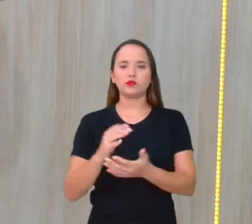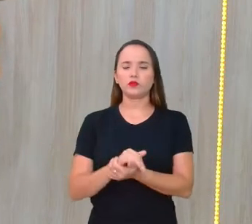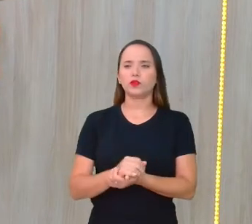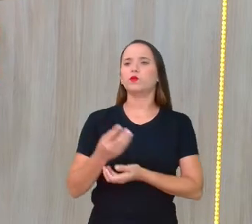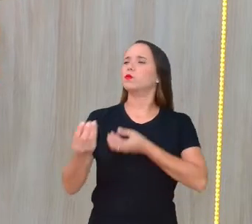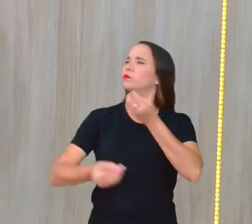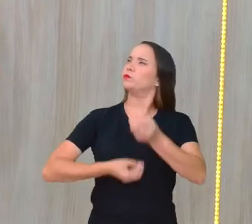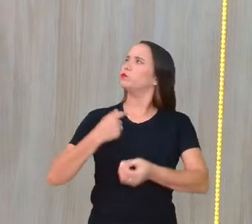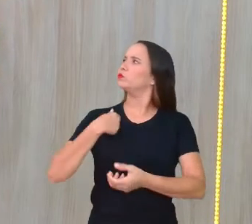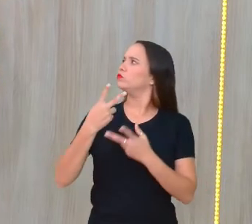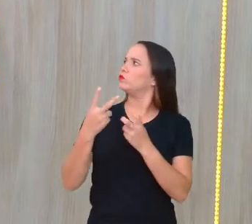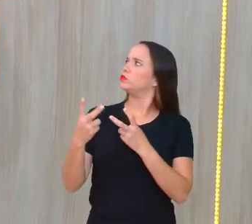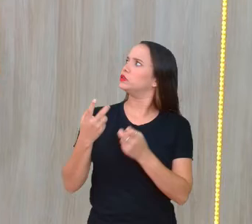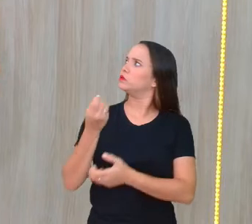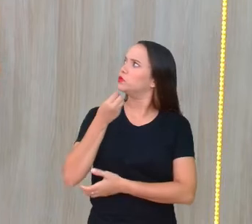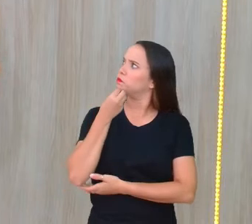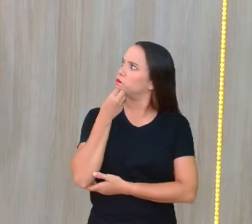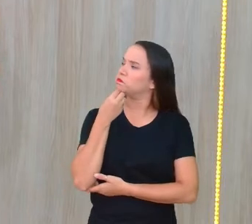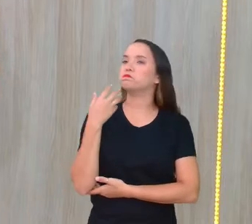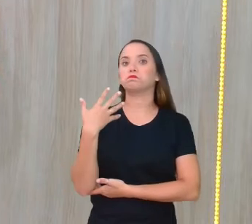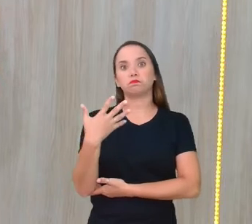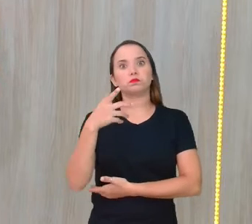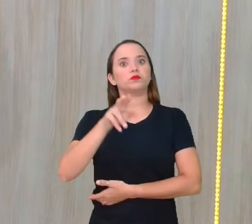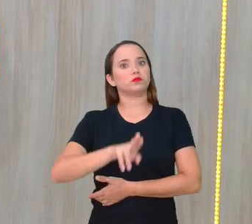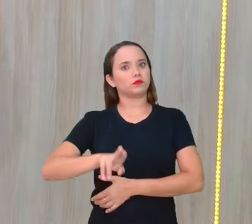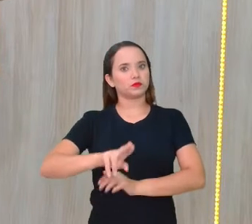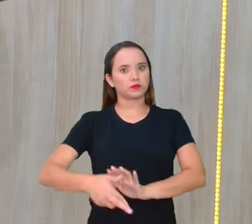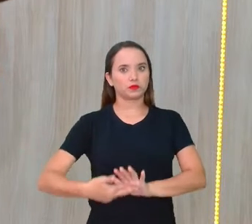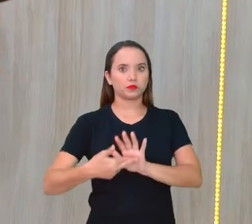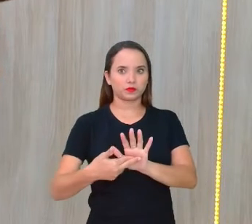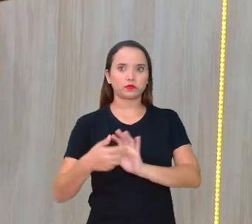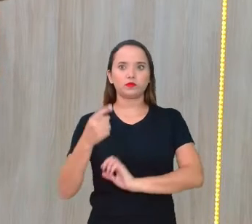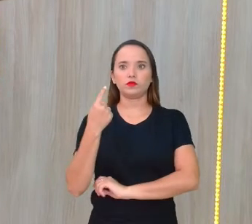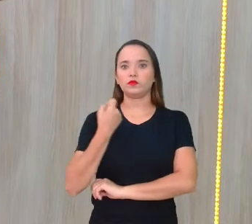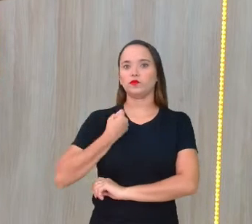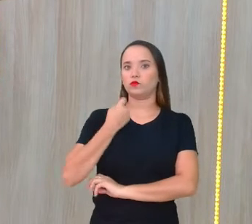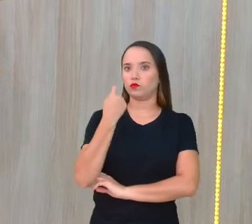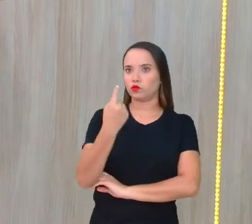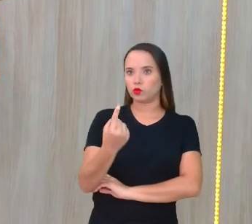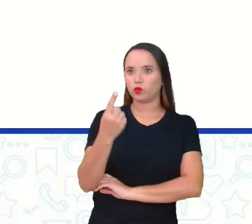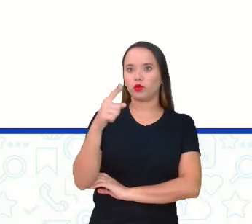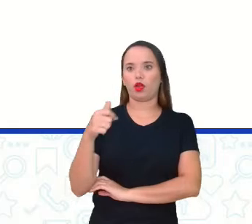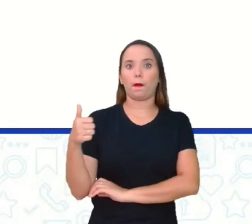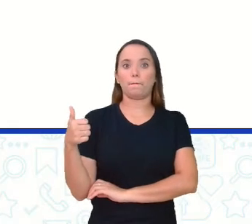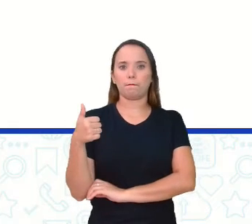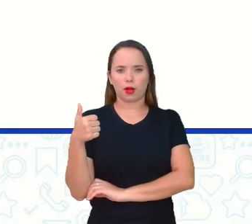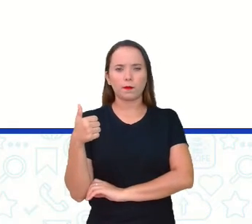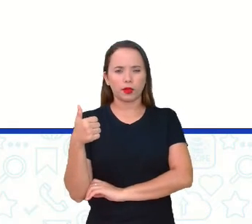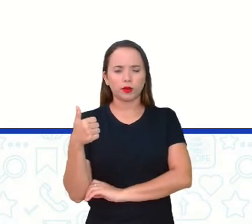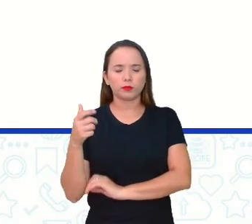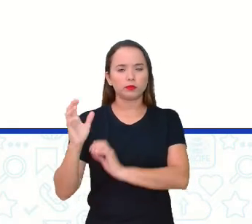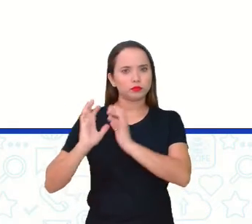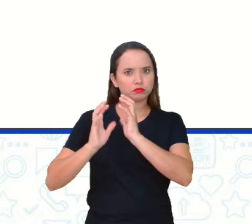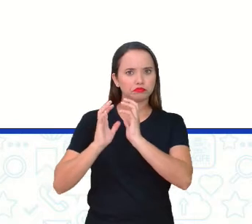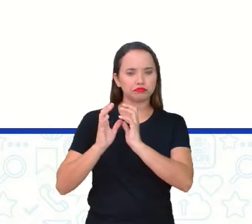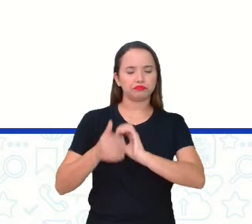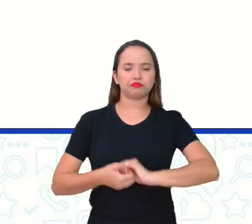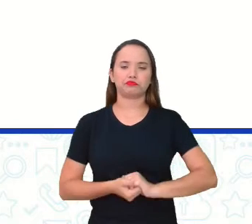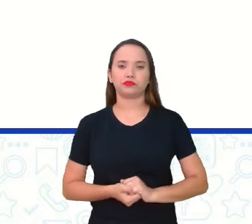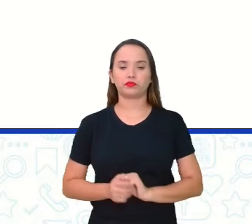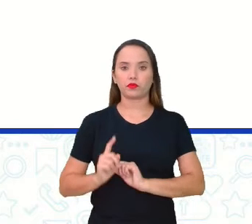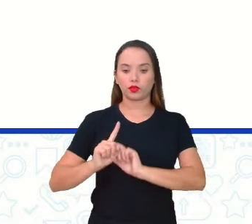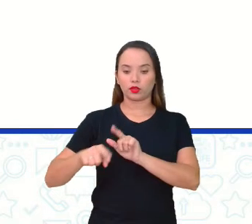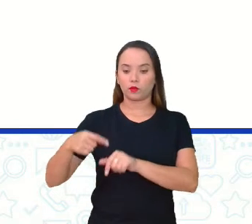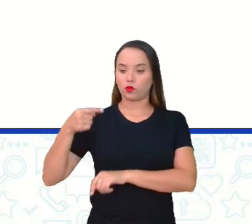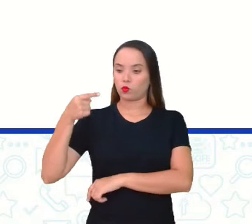perceber isso daí? Então, eu estou representando aqui aquele número 1 como sendo a primeira bolinha que apareceu na imagem. Depois,